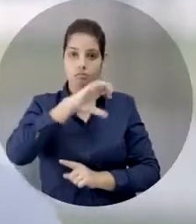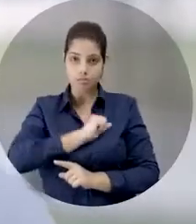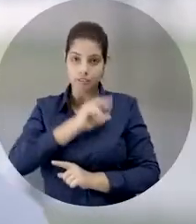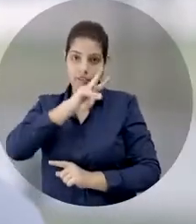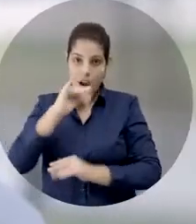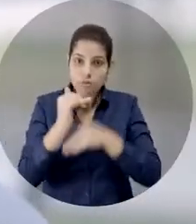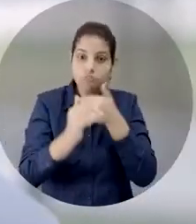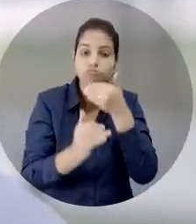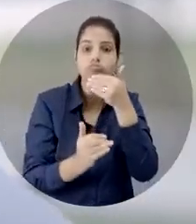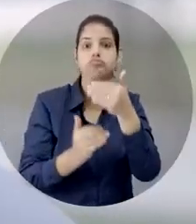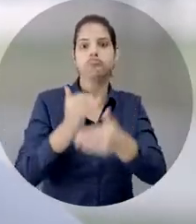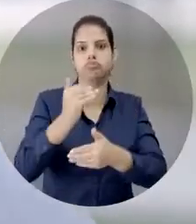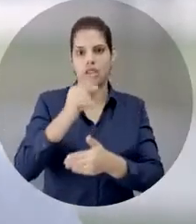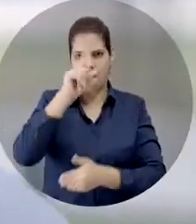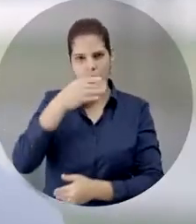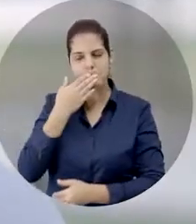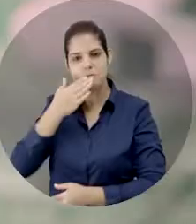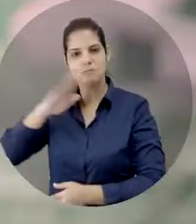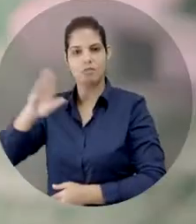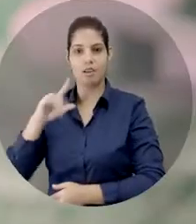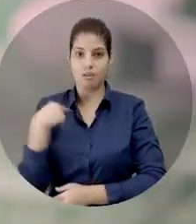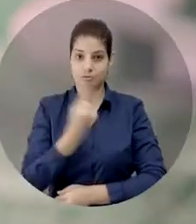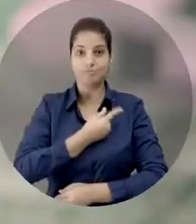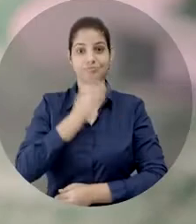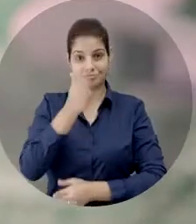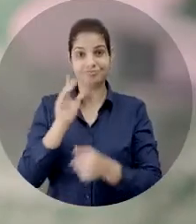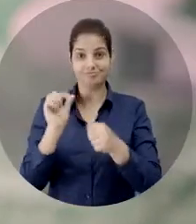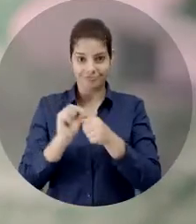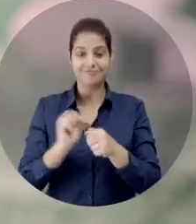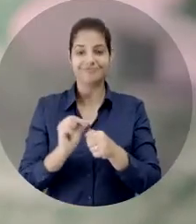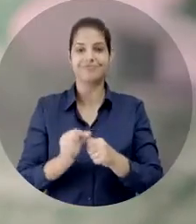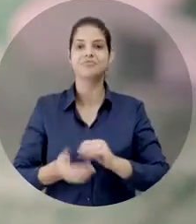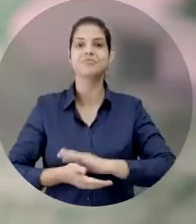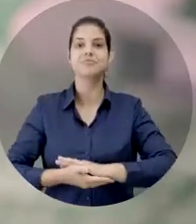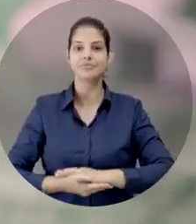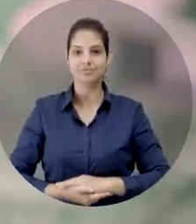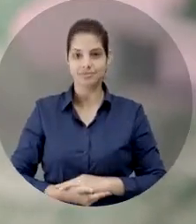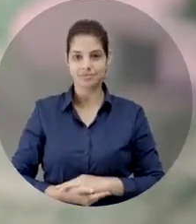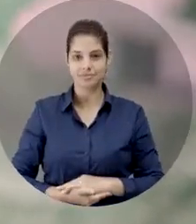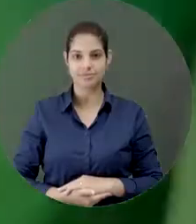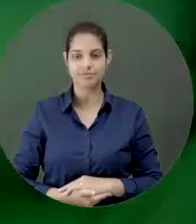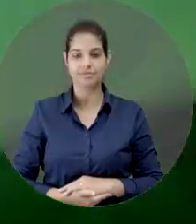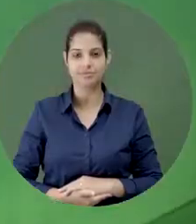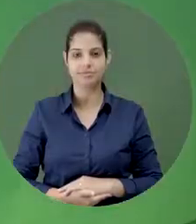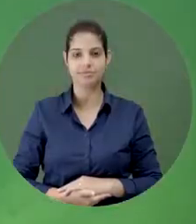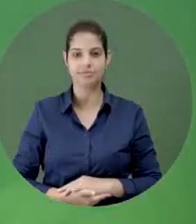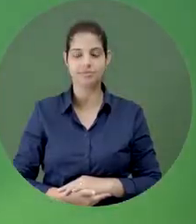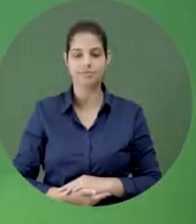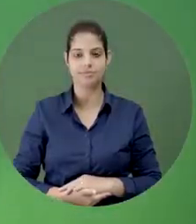4 anos, o amor vai avançar ainda mais. Isso não é uma promessa. Nós já estamos fazendo.